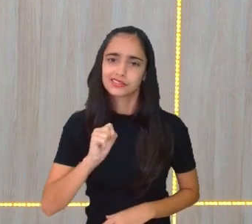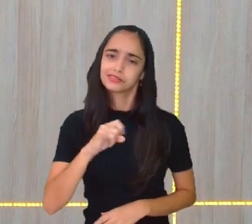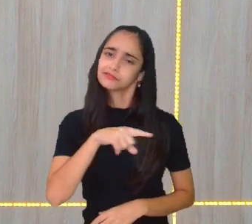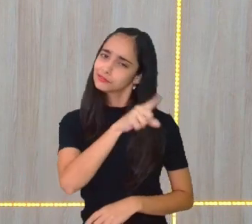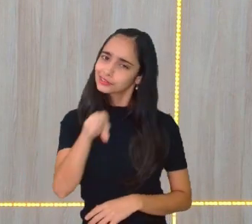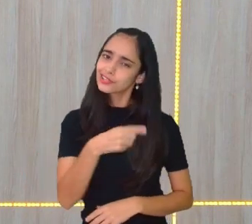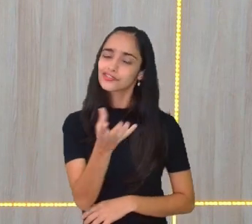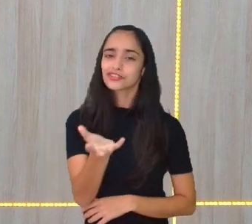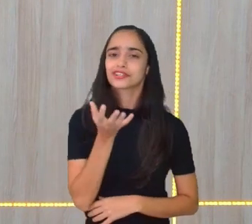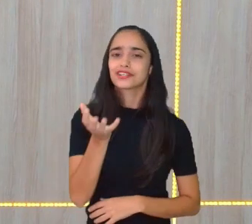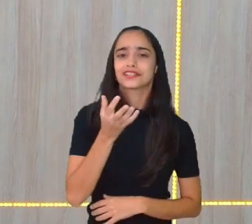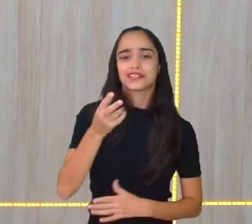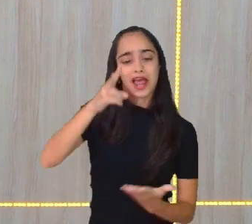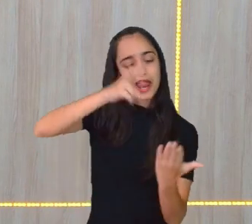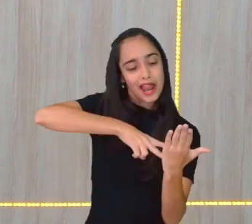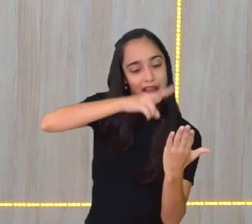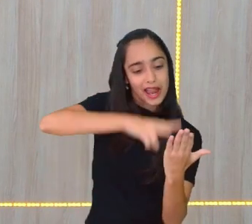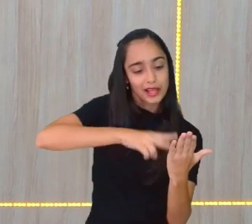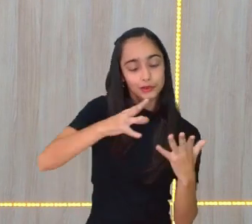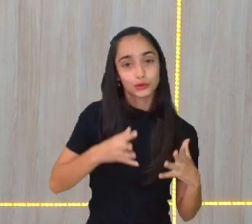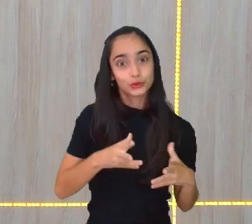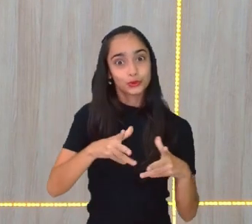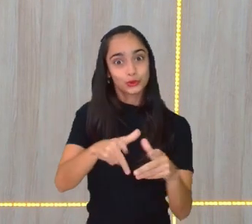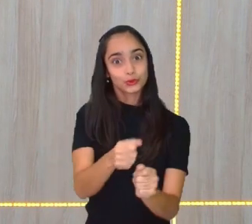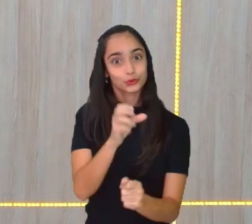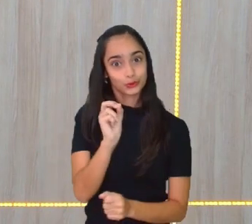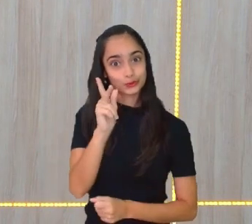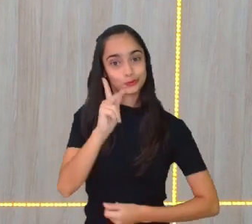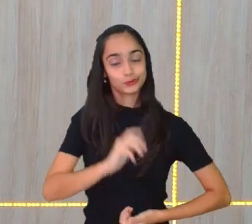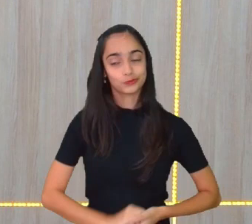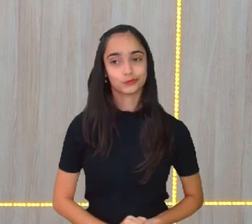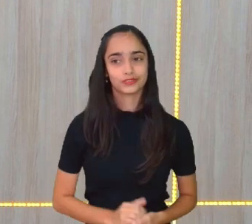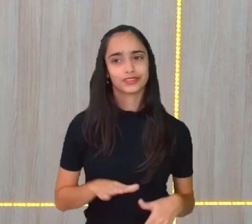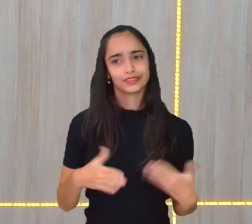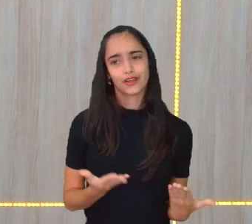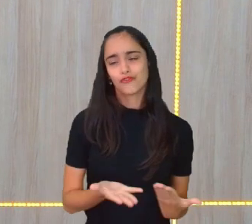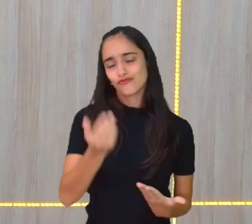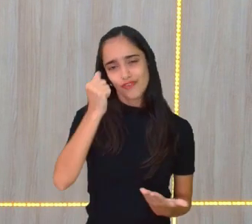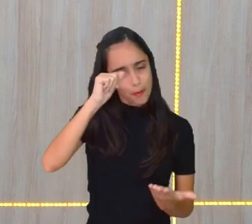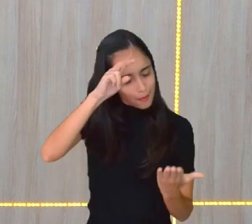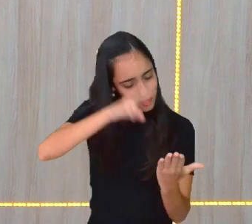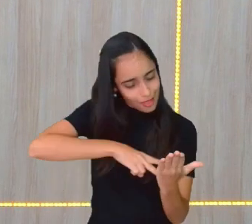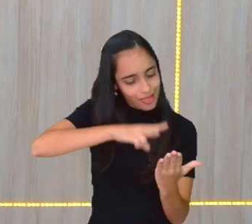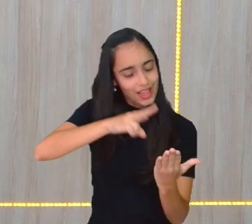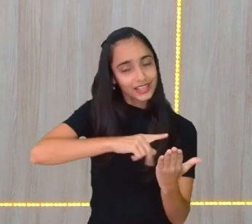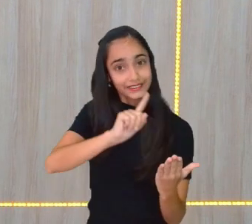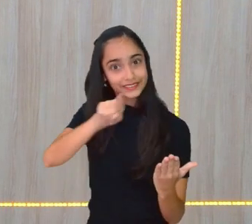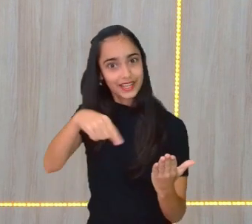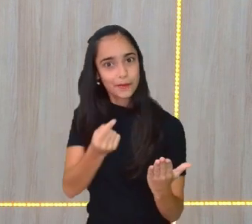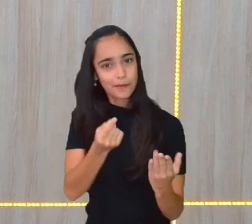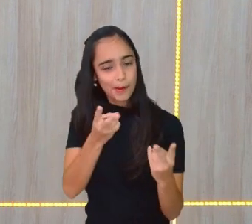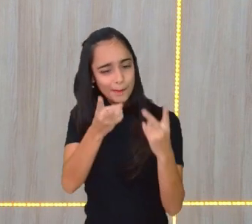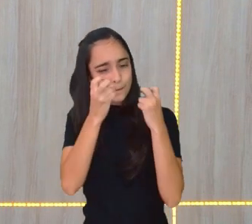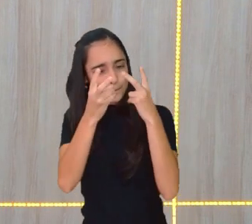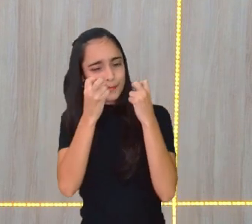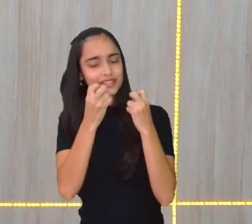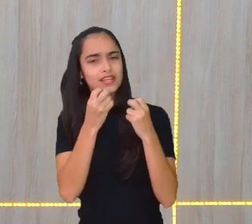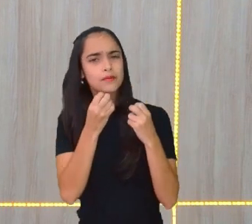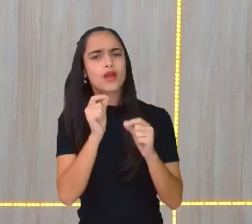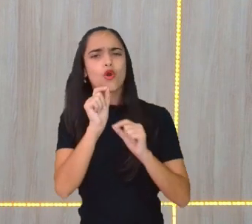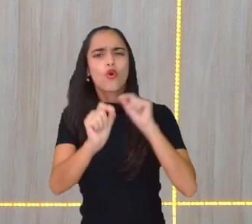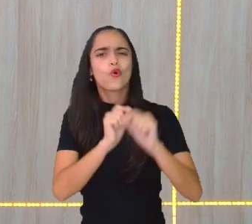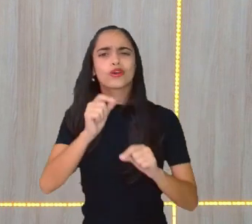texto completo e de forma pessoal, tá certo? A gente vai ler o texto e depois ver quais são os elementos da natureza